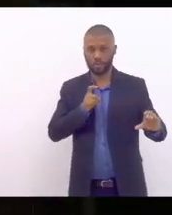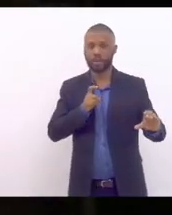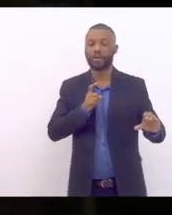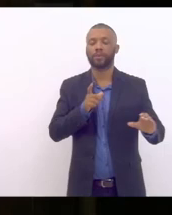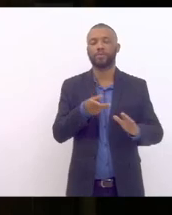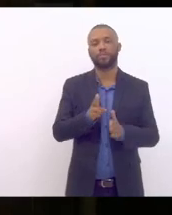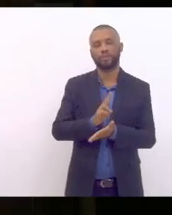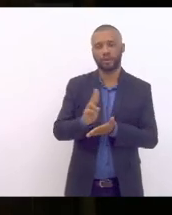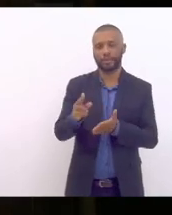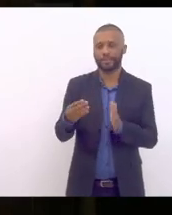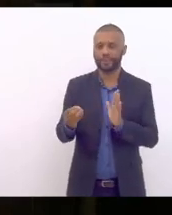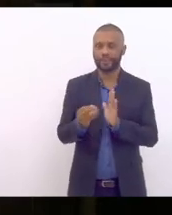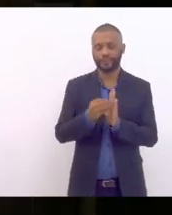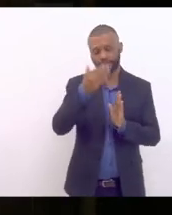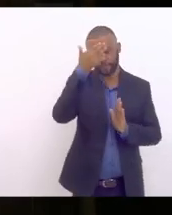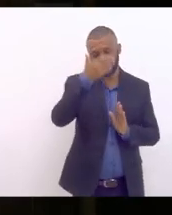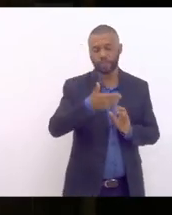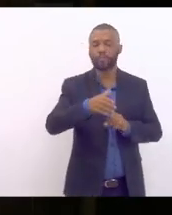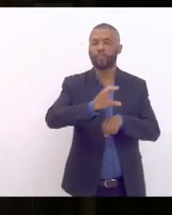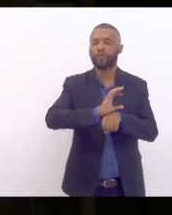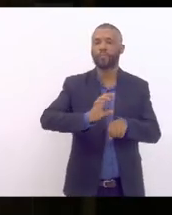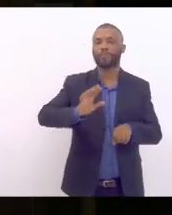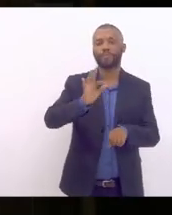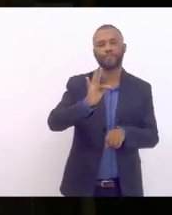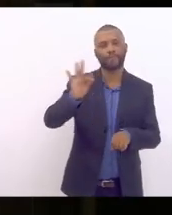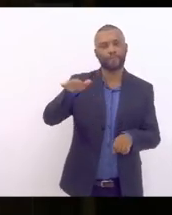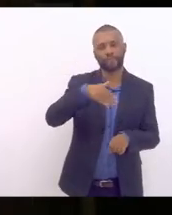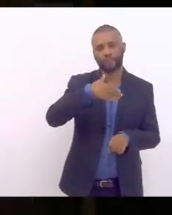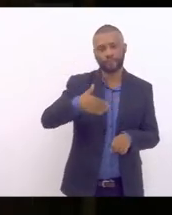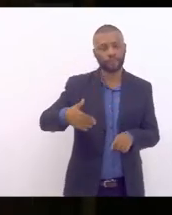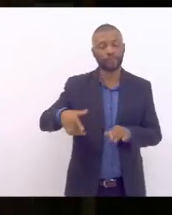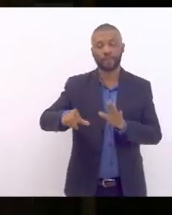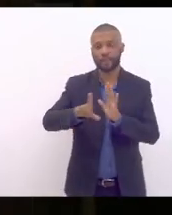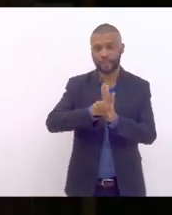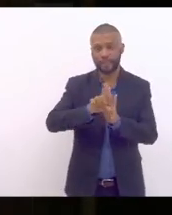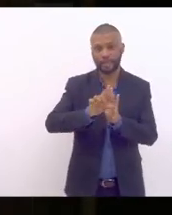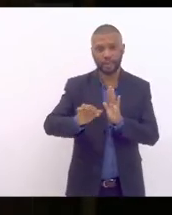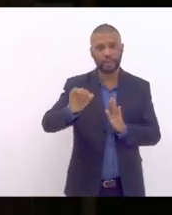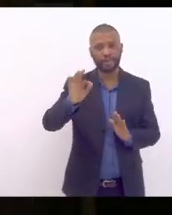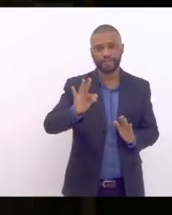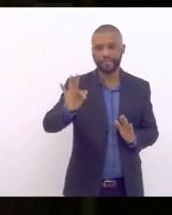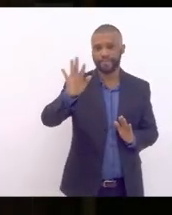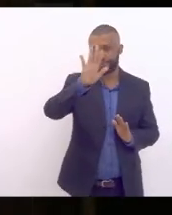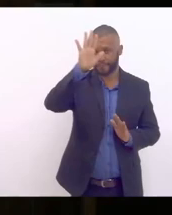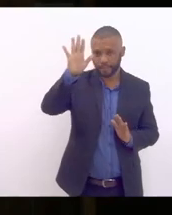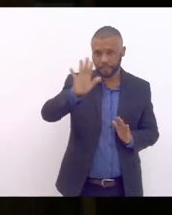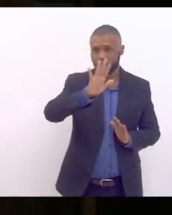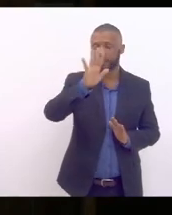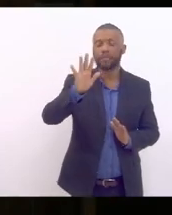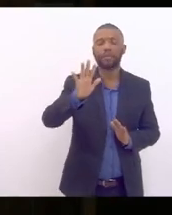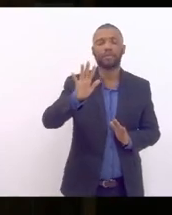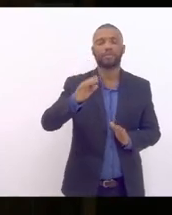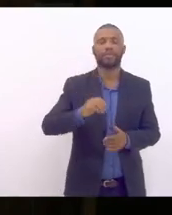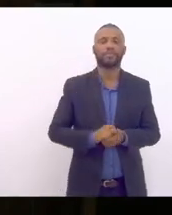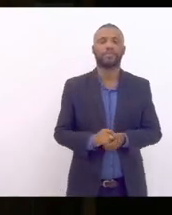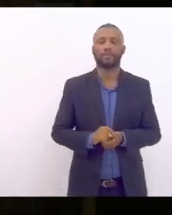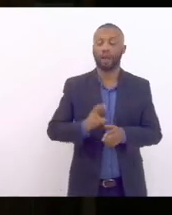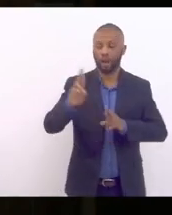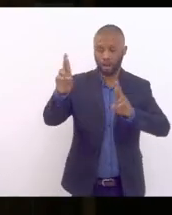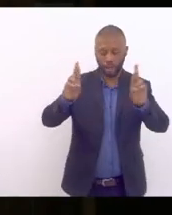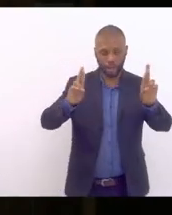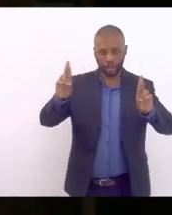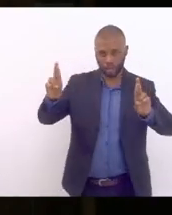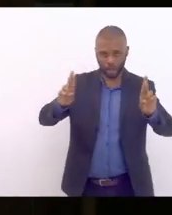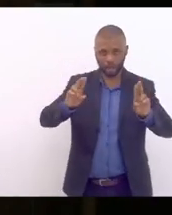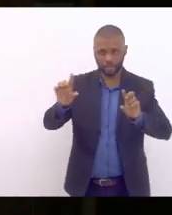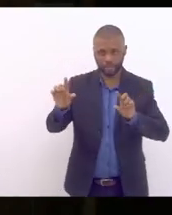que está na Constituição Federal seja traduzida e Legislação Federal e Nacional é preciso que os leitores